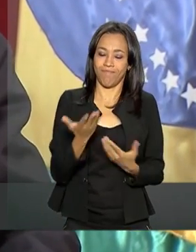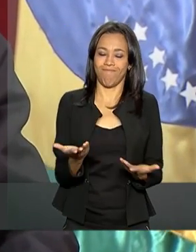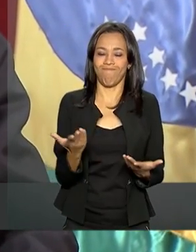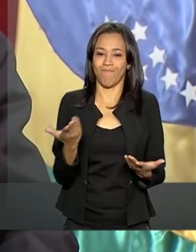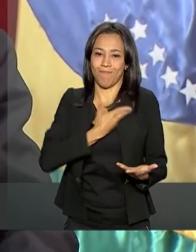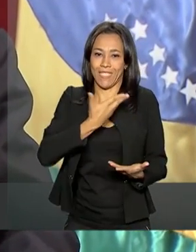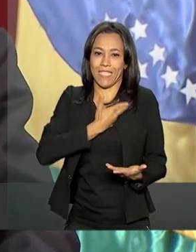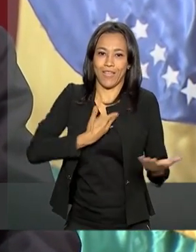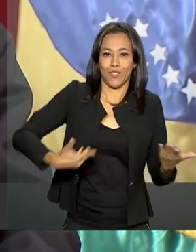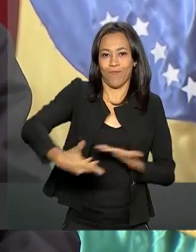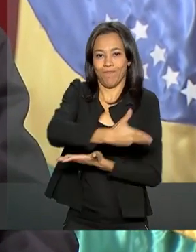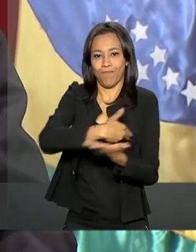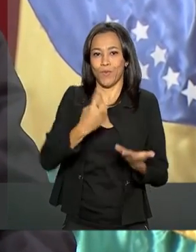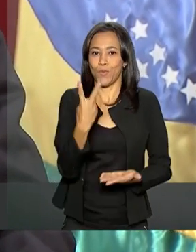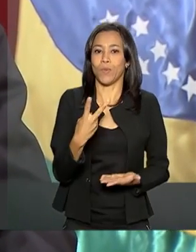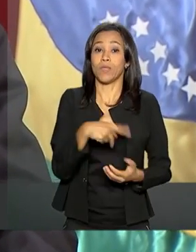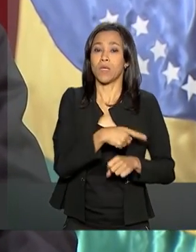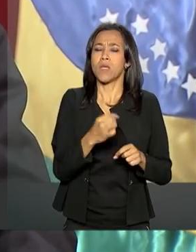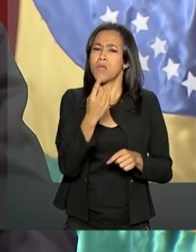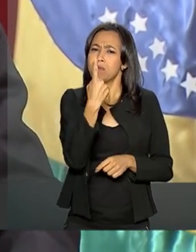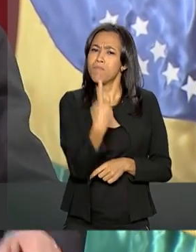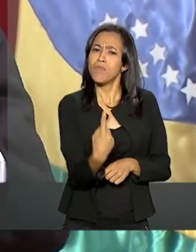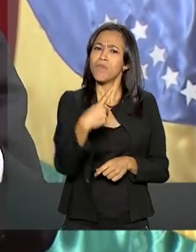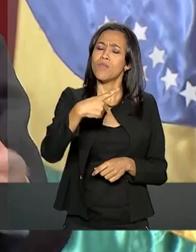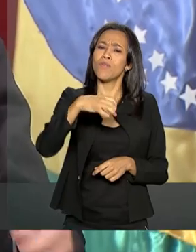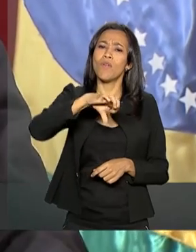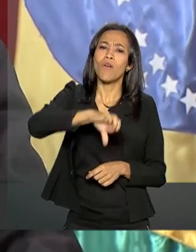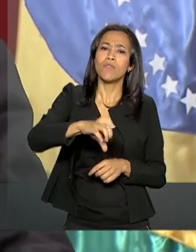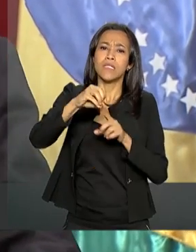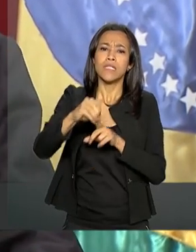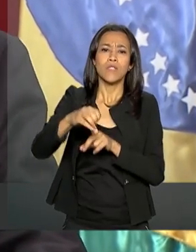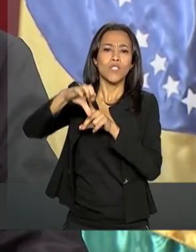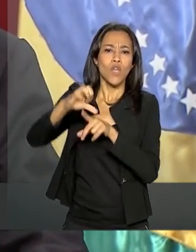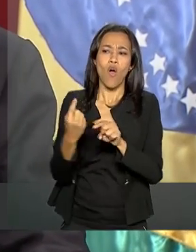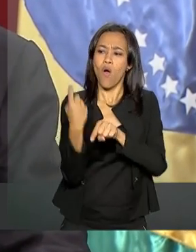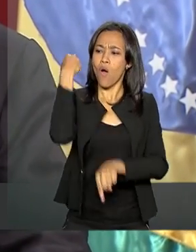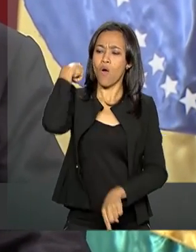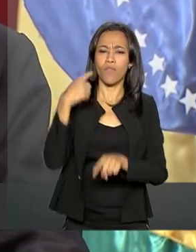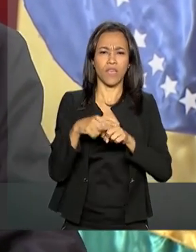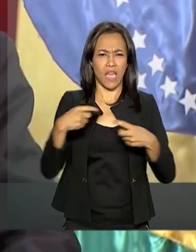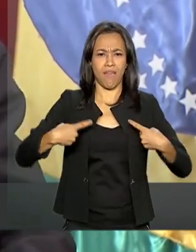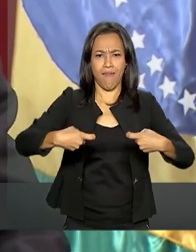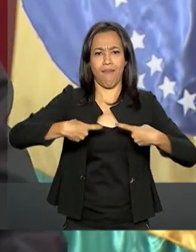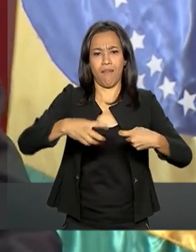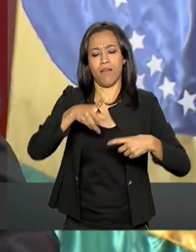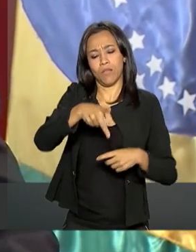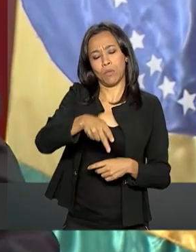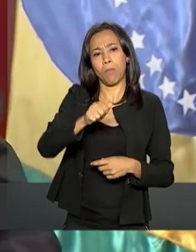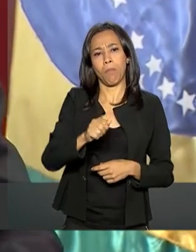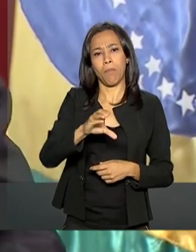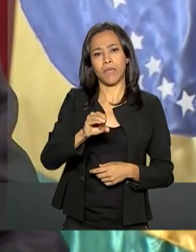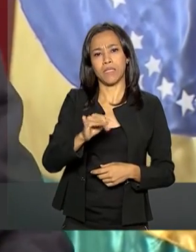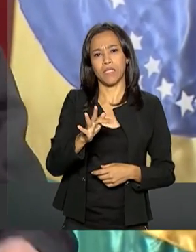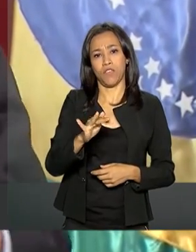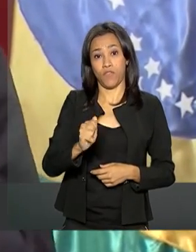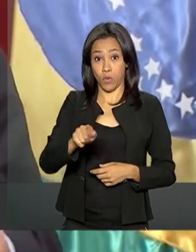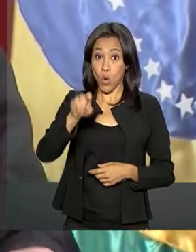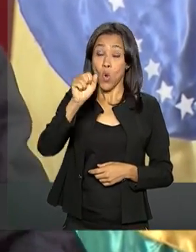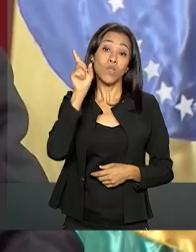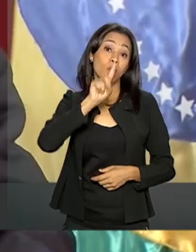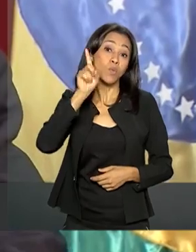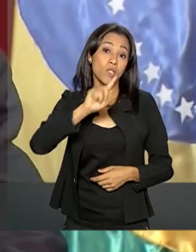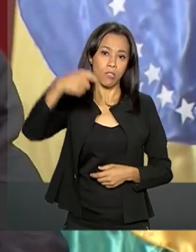O primeiro fato aconteceu em 1909, quando, depois da Guerra do Pacífico, os Estados Unidos exigiu ao